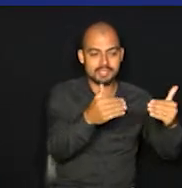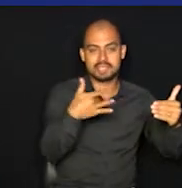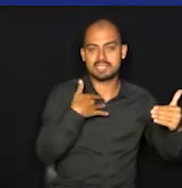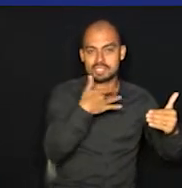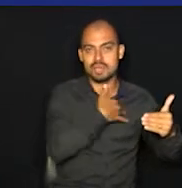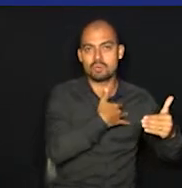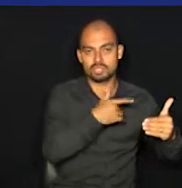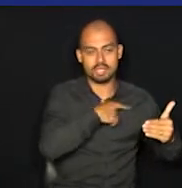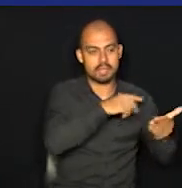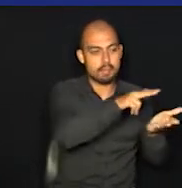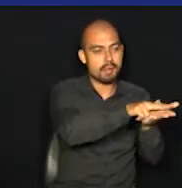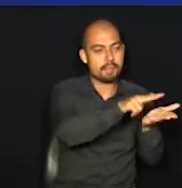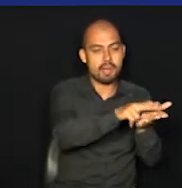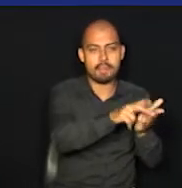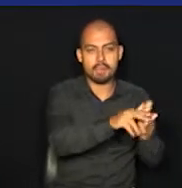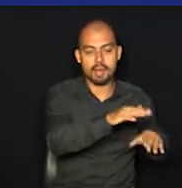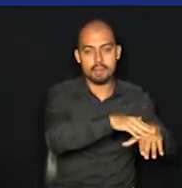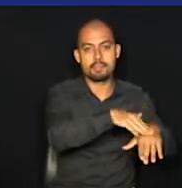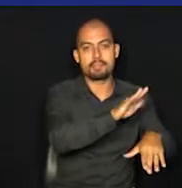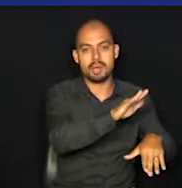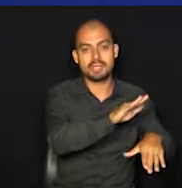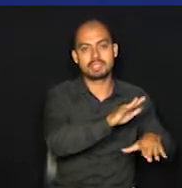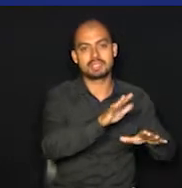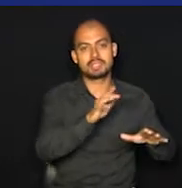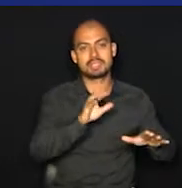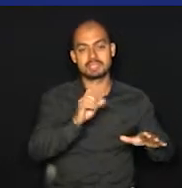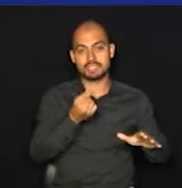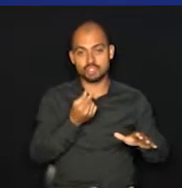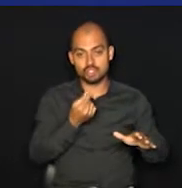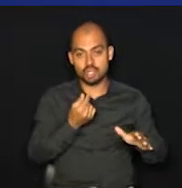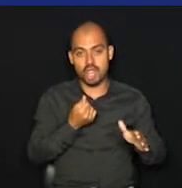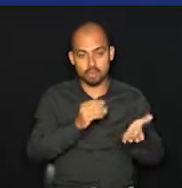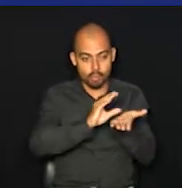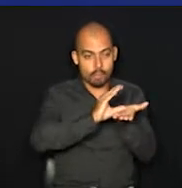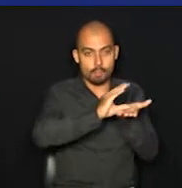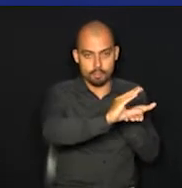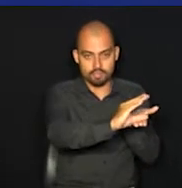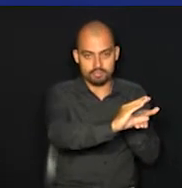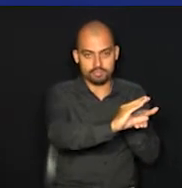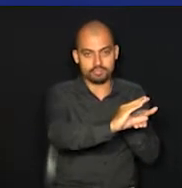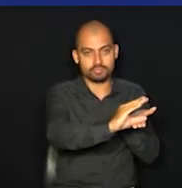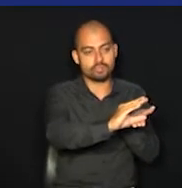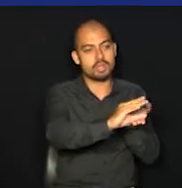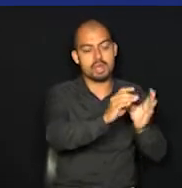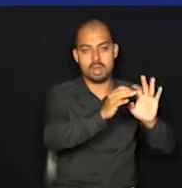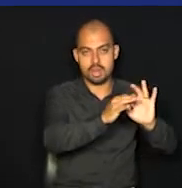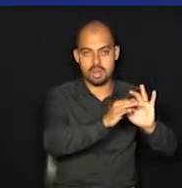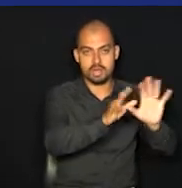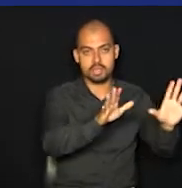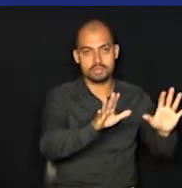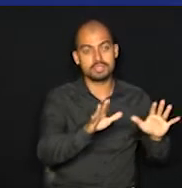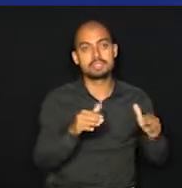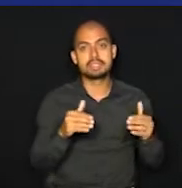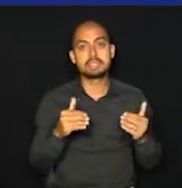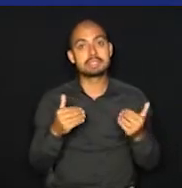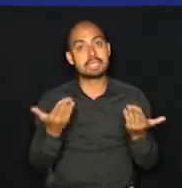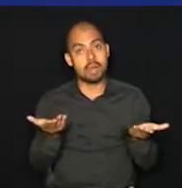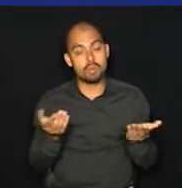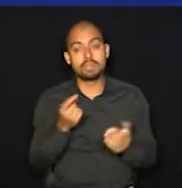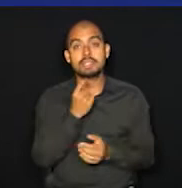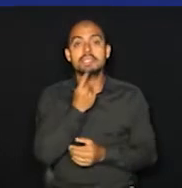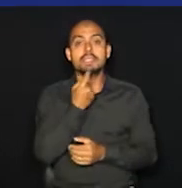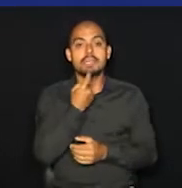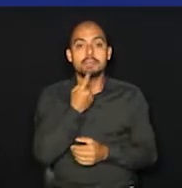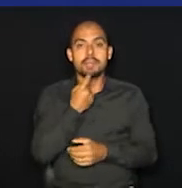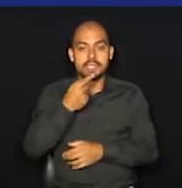leito, existe o recurso para que aquele leito fique disponível. Então, em